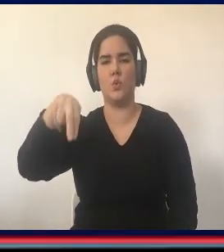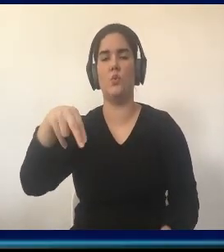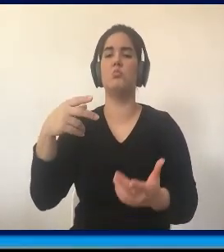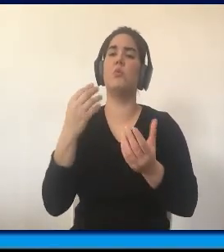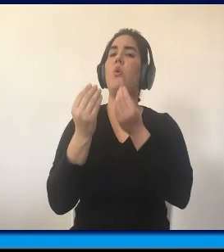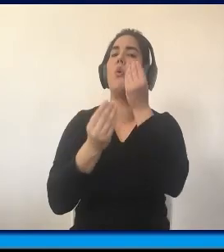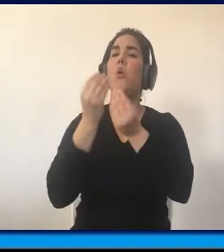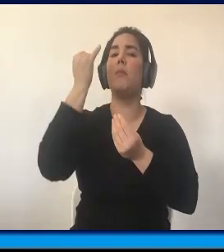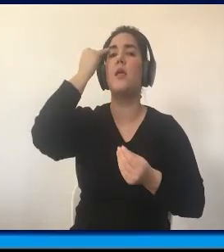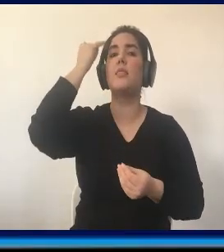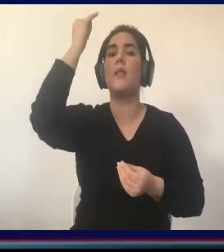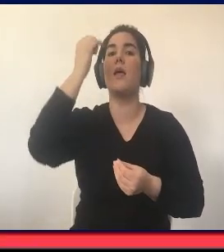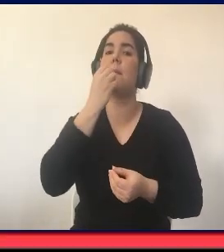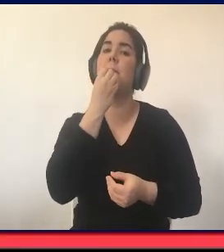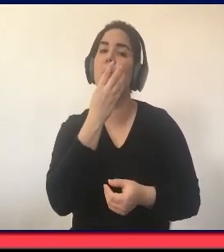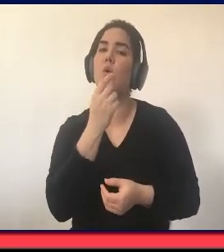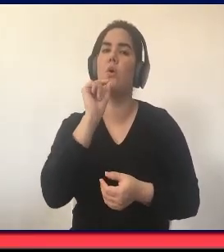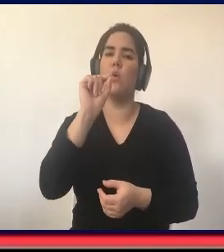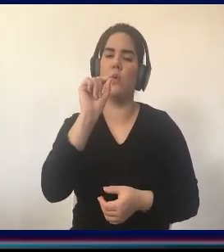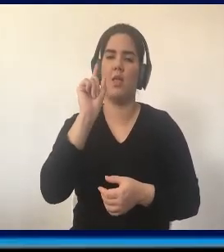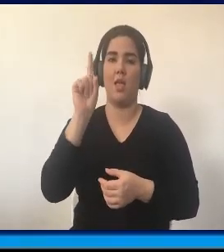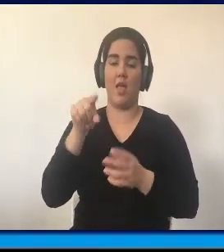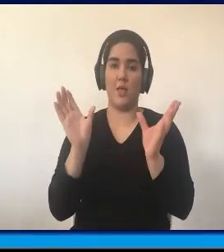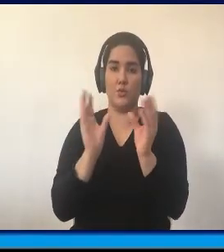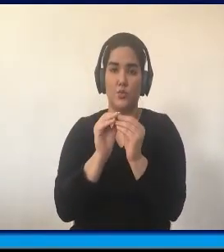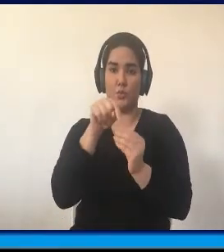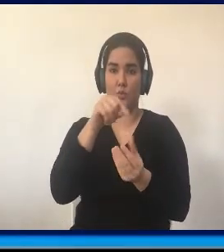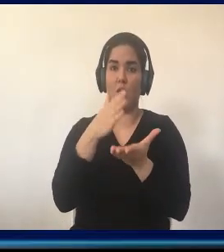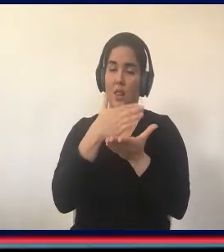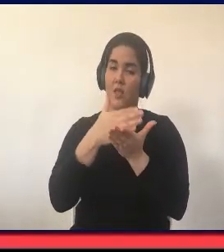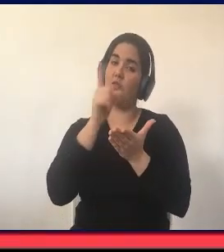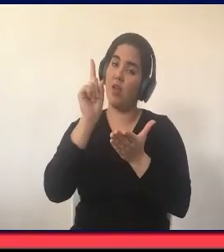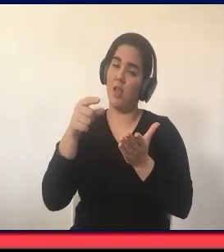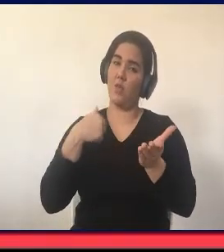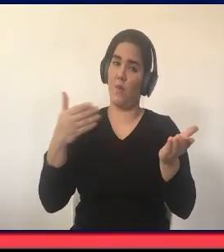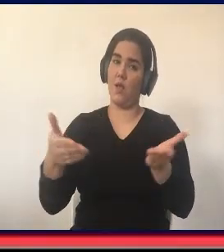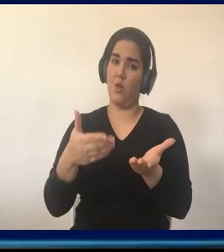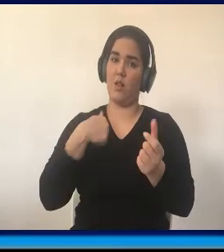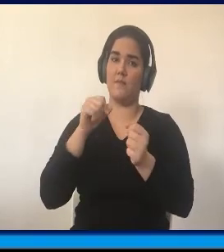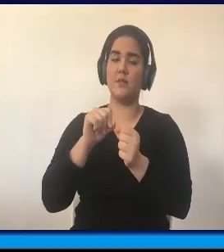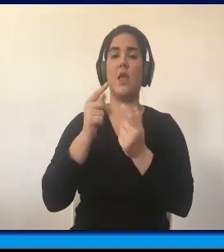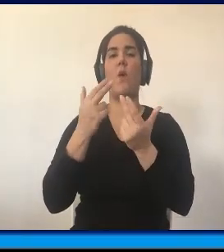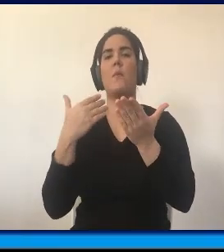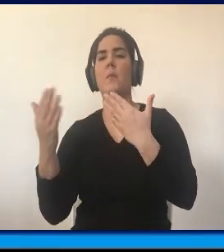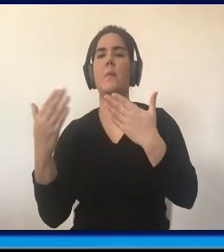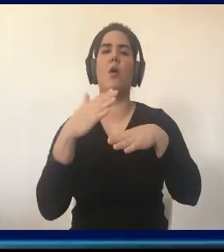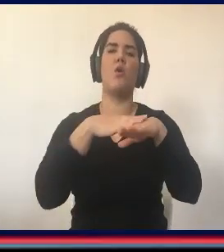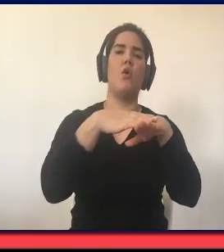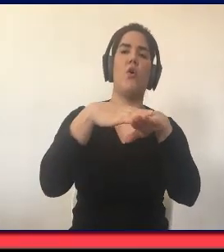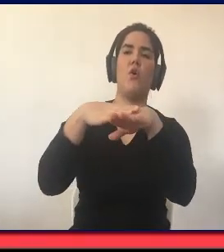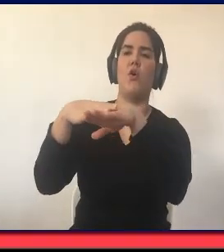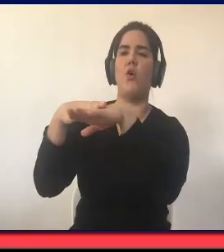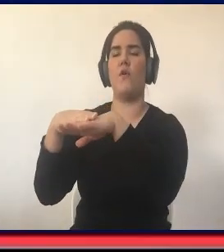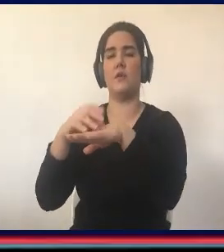O resumo desse livro, no final, é isso que a gente está fazendo. É conversar com pessoas. Seja presencial ou não. Porque o René